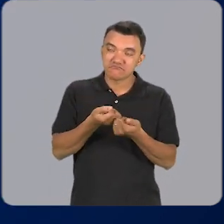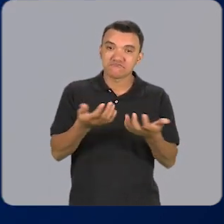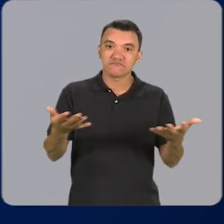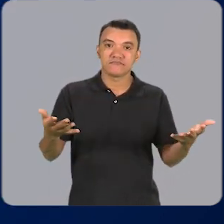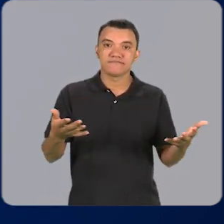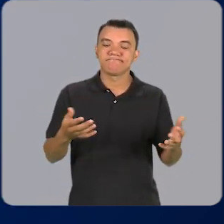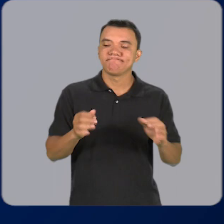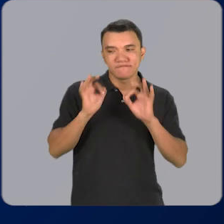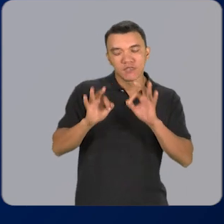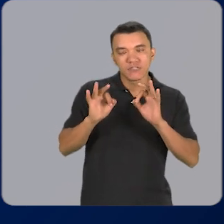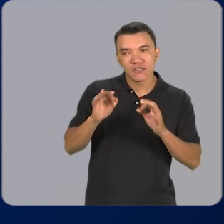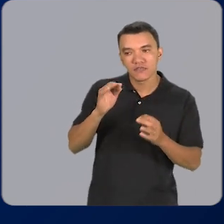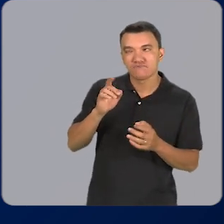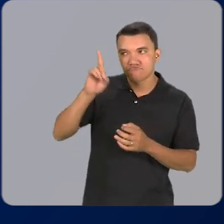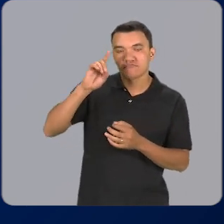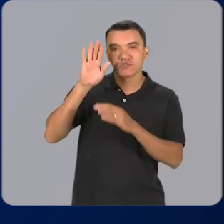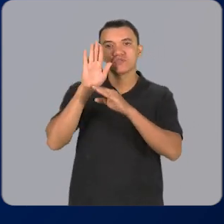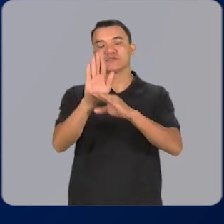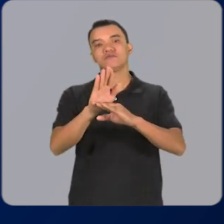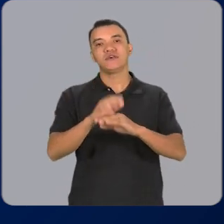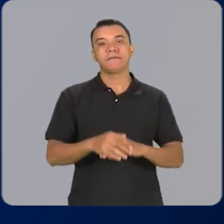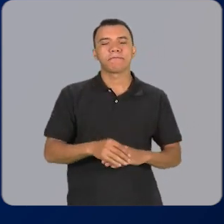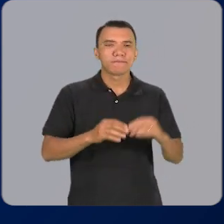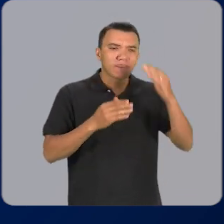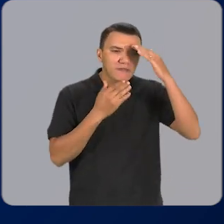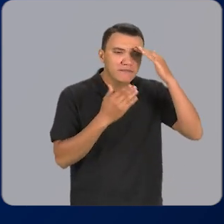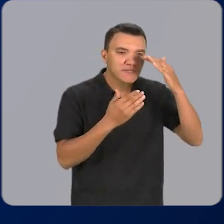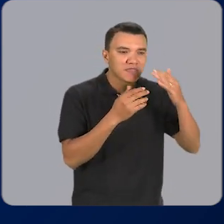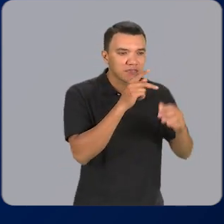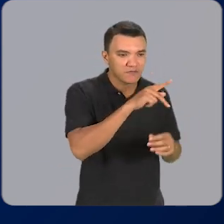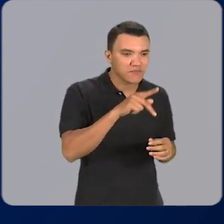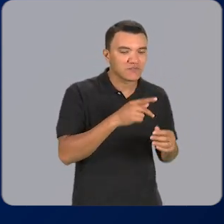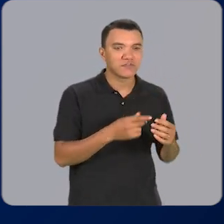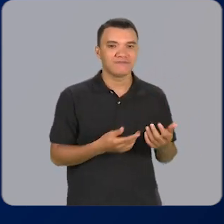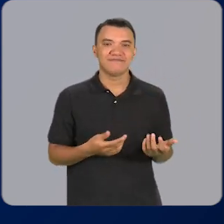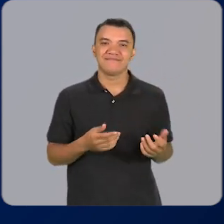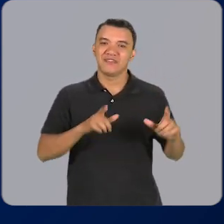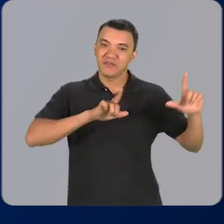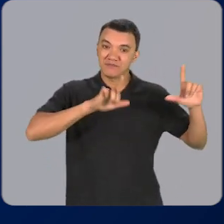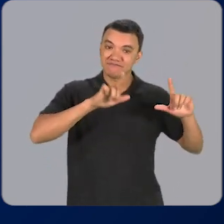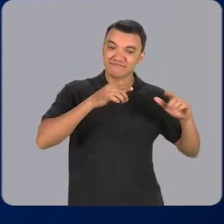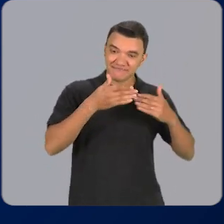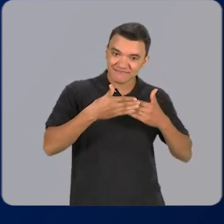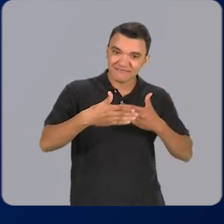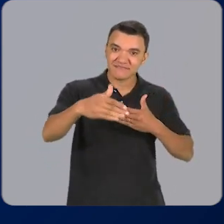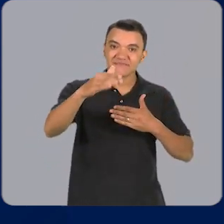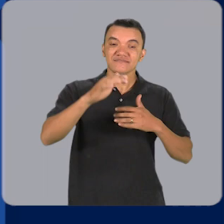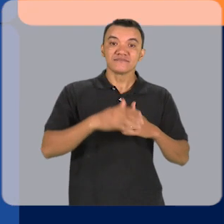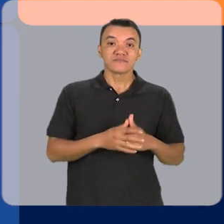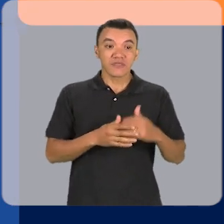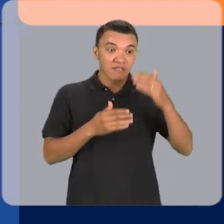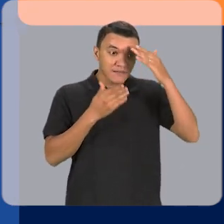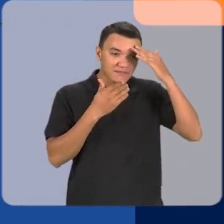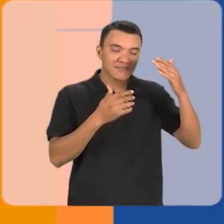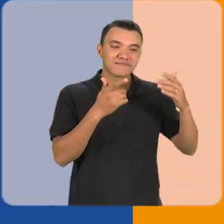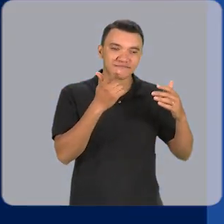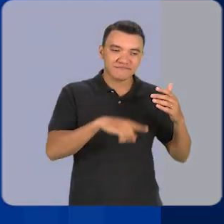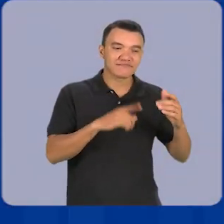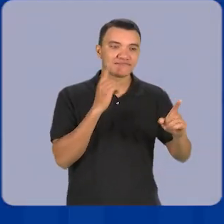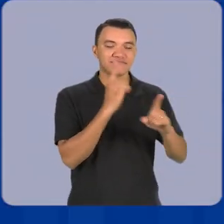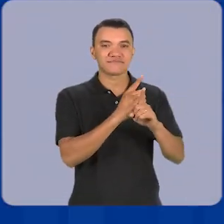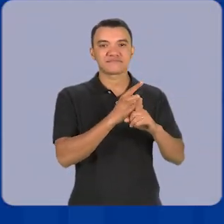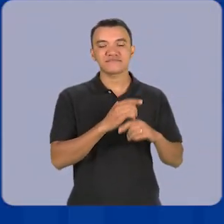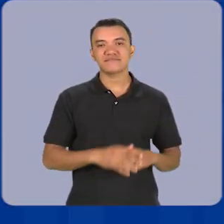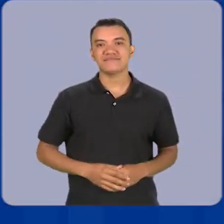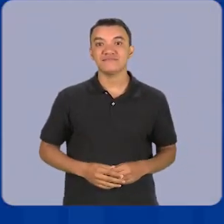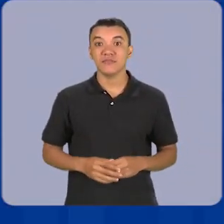quiser. Obrigado, viu, professoras? Agora o programa vai continuar. Obrigado e até uma próxima oportunidade. Tchau, tchau. No próximo programa a gente